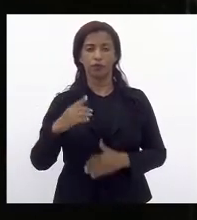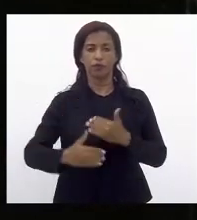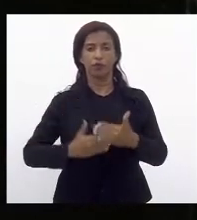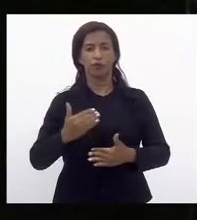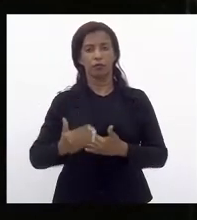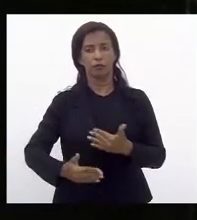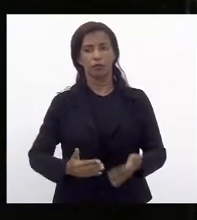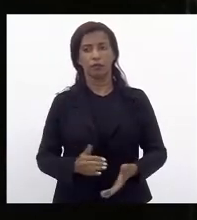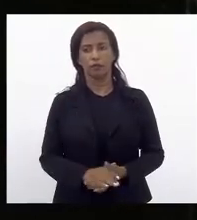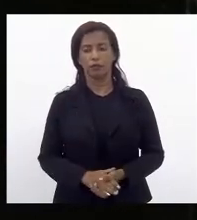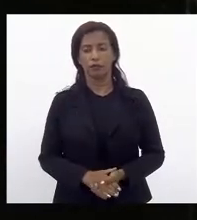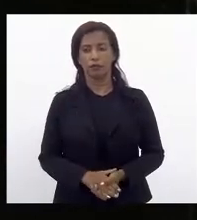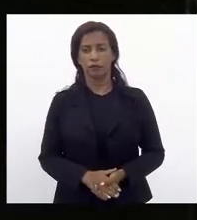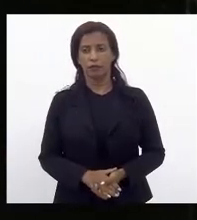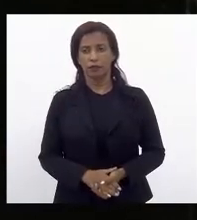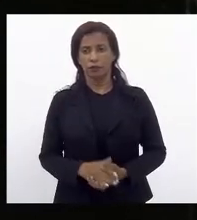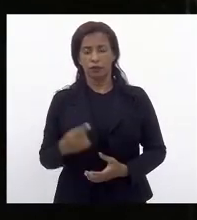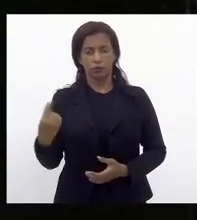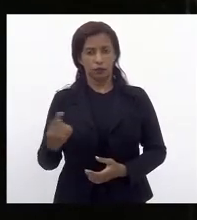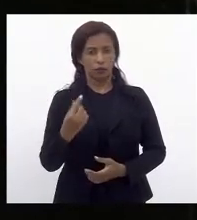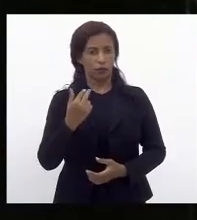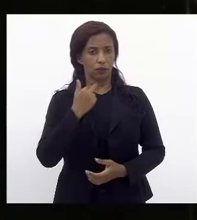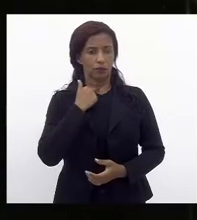avançar. Nós não